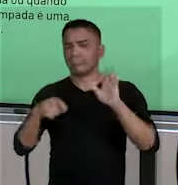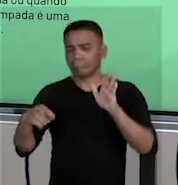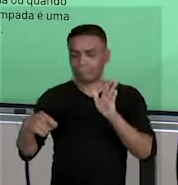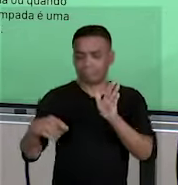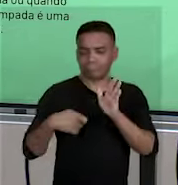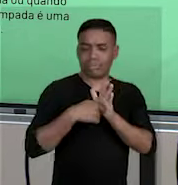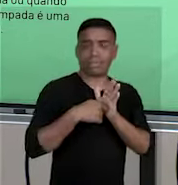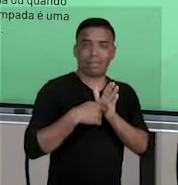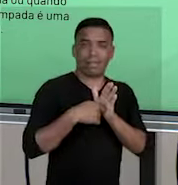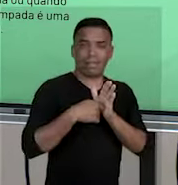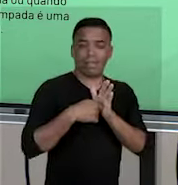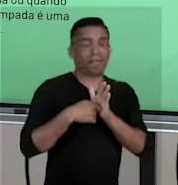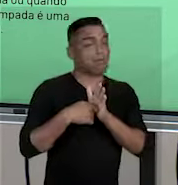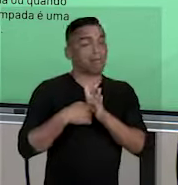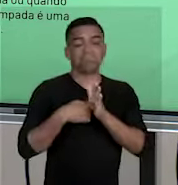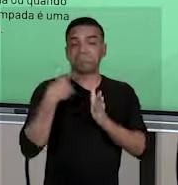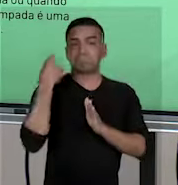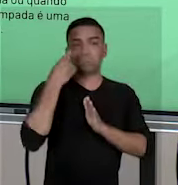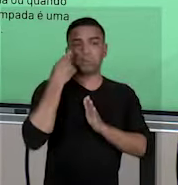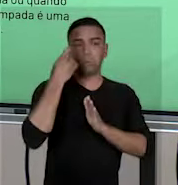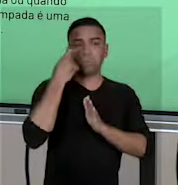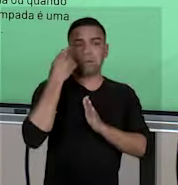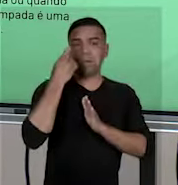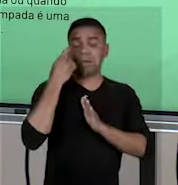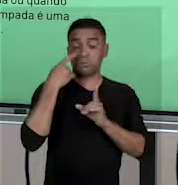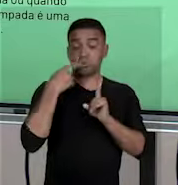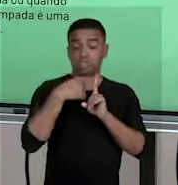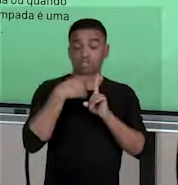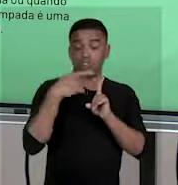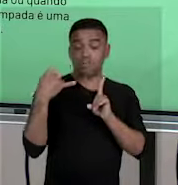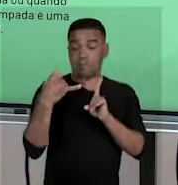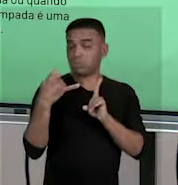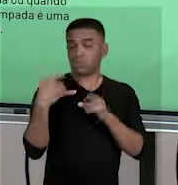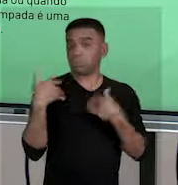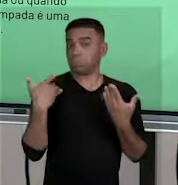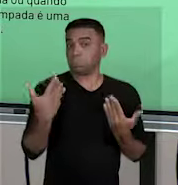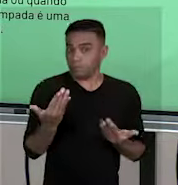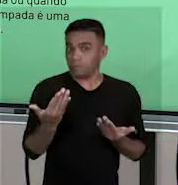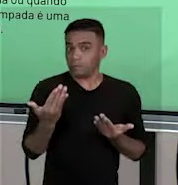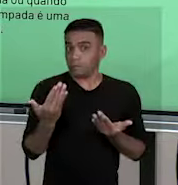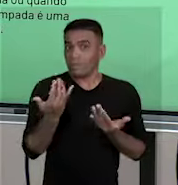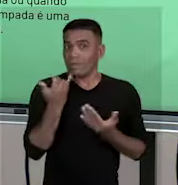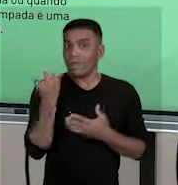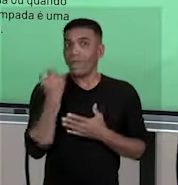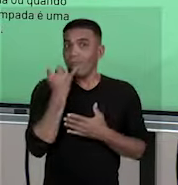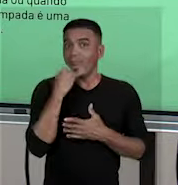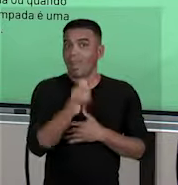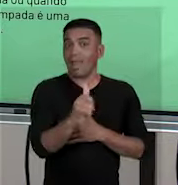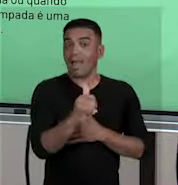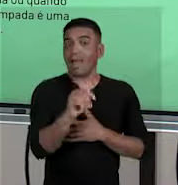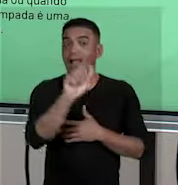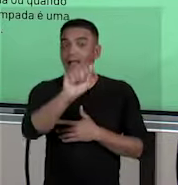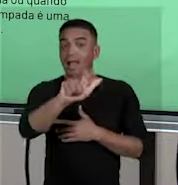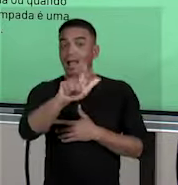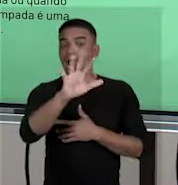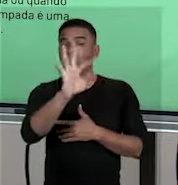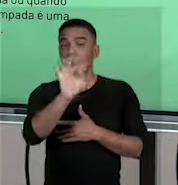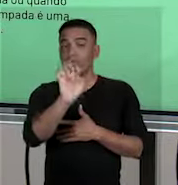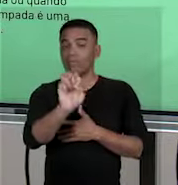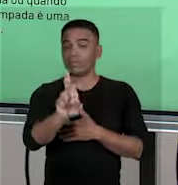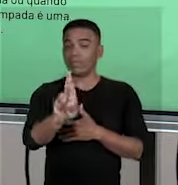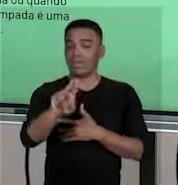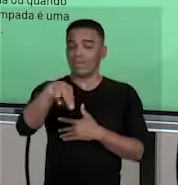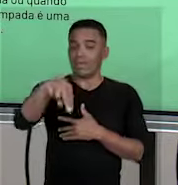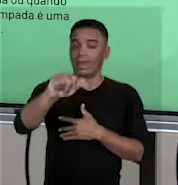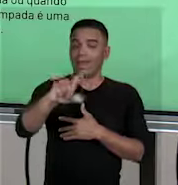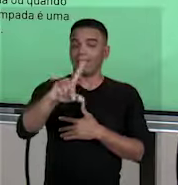aí você não tem que se preocupar se você está ligando no positivo ou negativo. Porque como essa corrente é alternada, ou seja, ora está indo